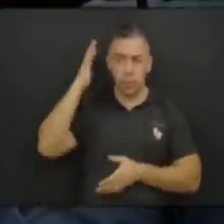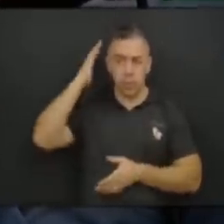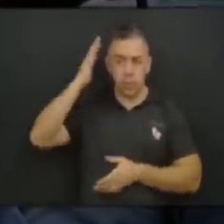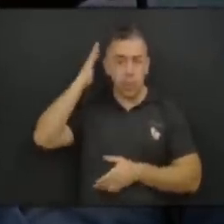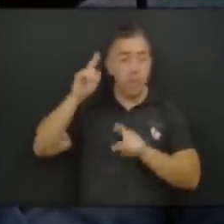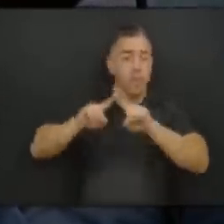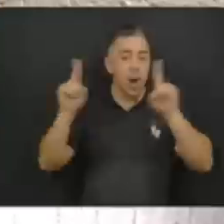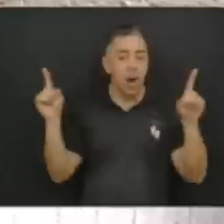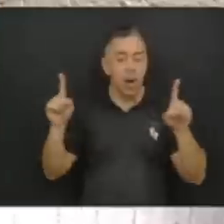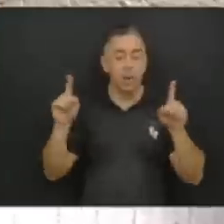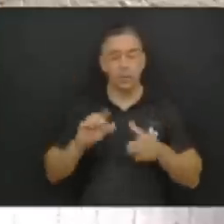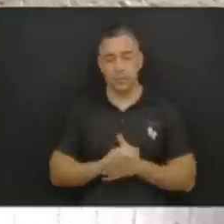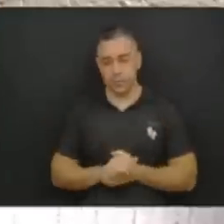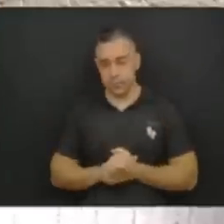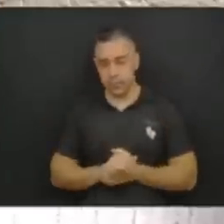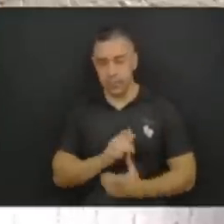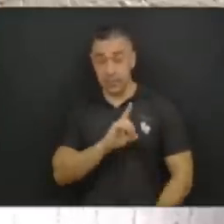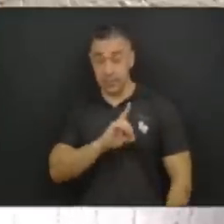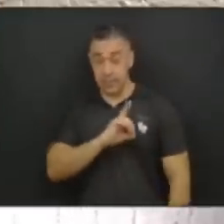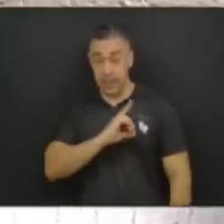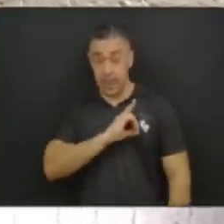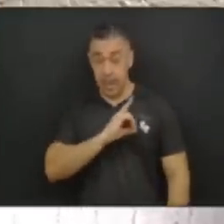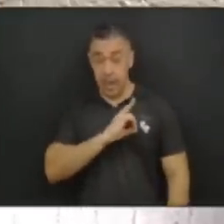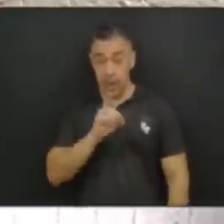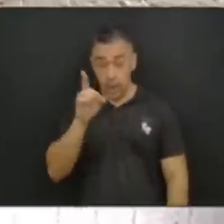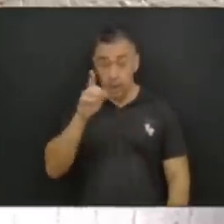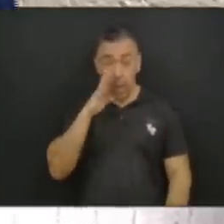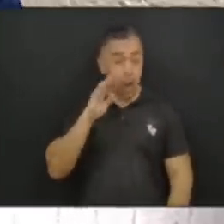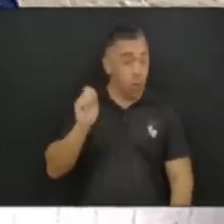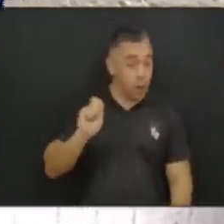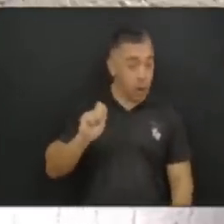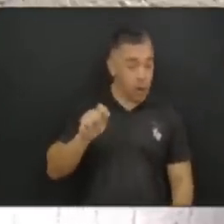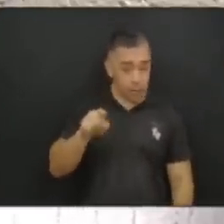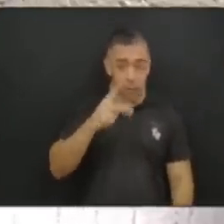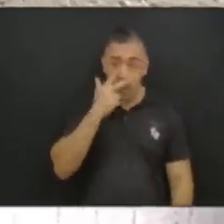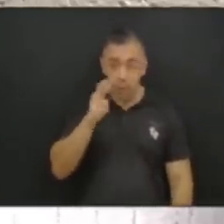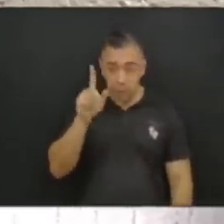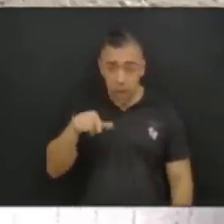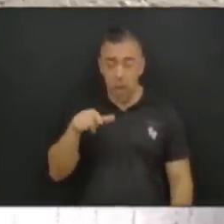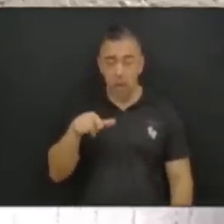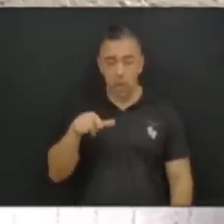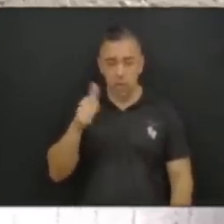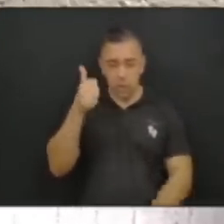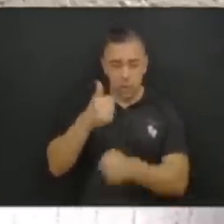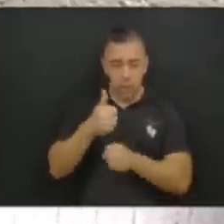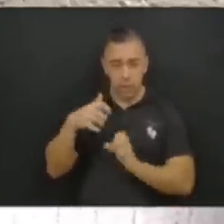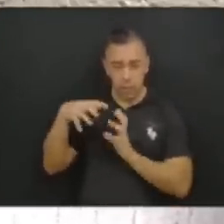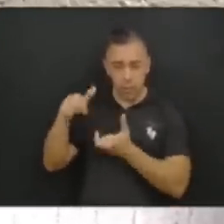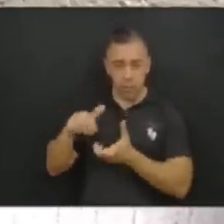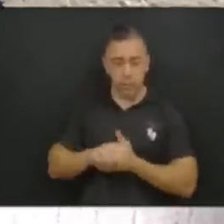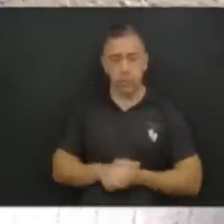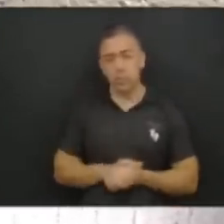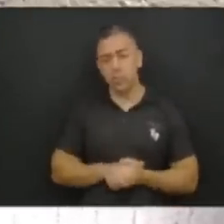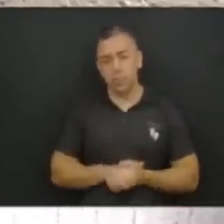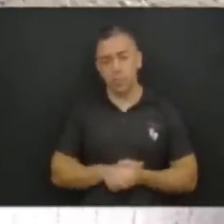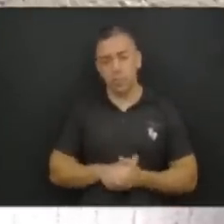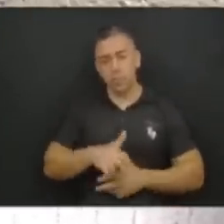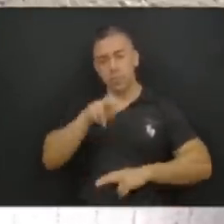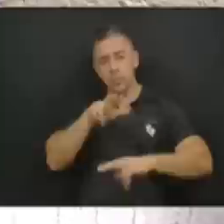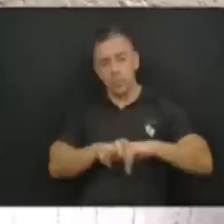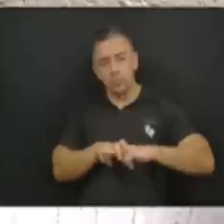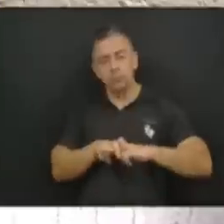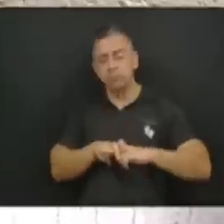Mas aí tem Legado de Araucária se você acha que será todo mundo velho você sentou em cima